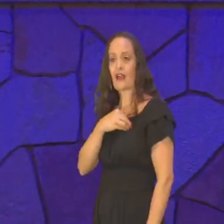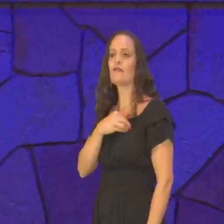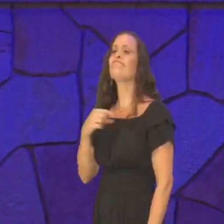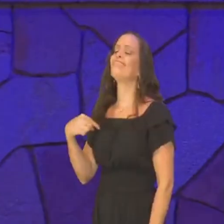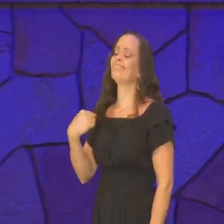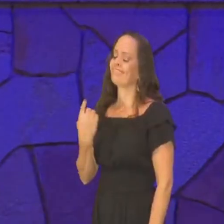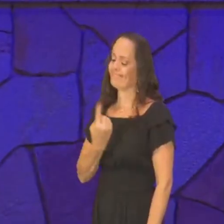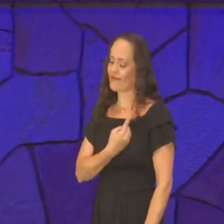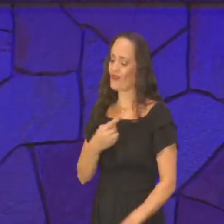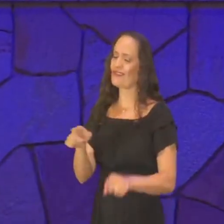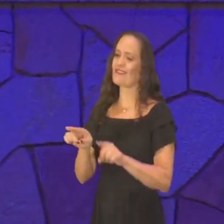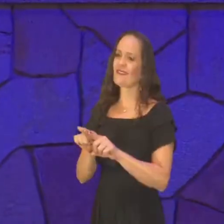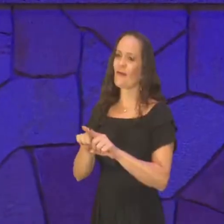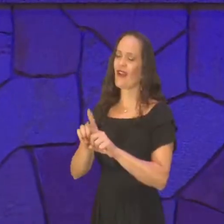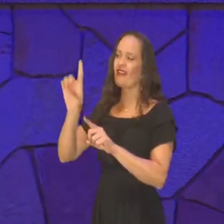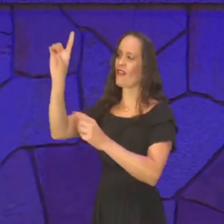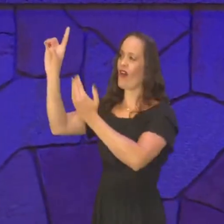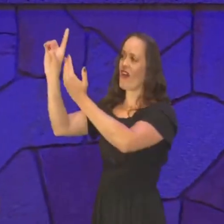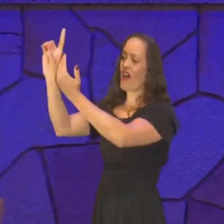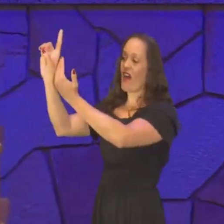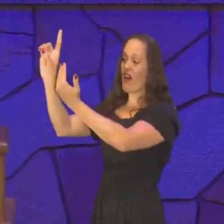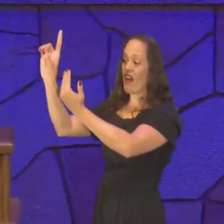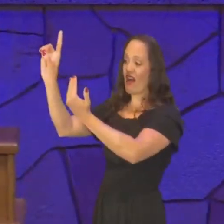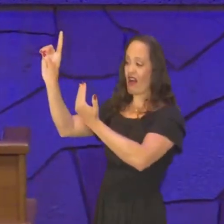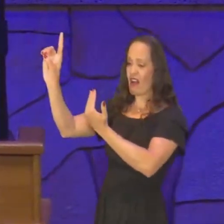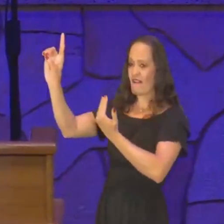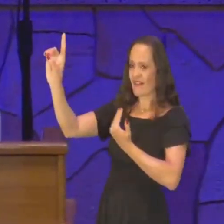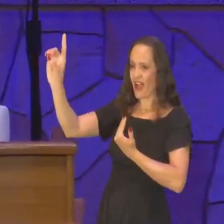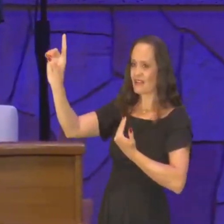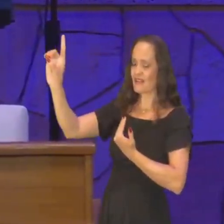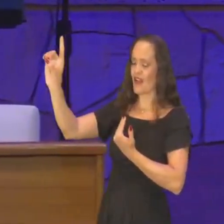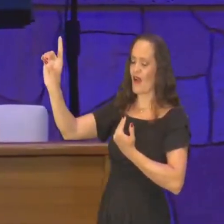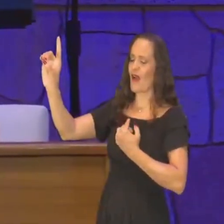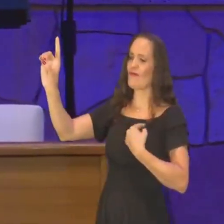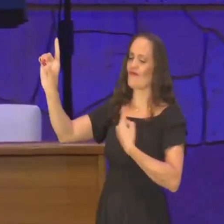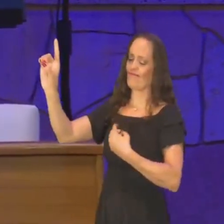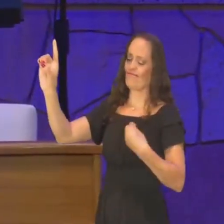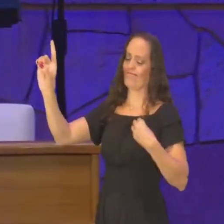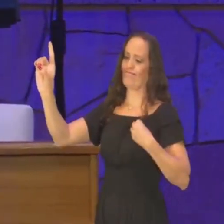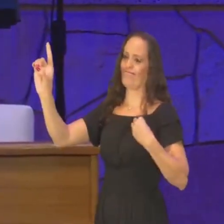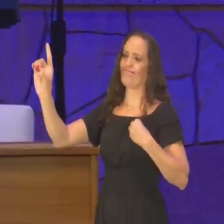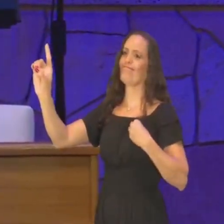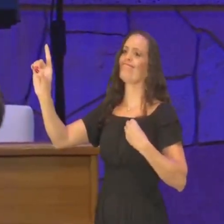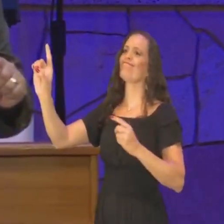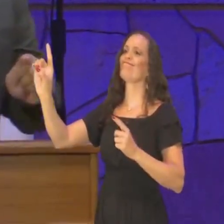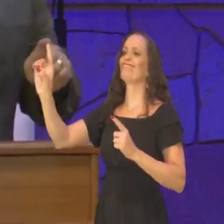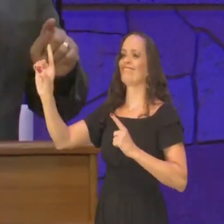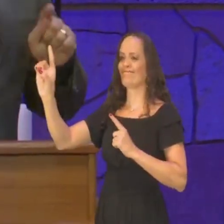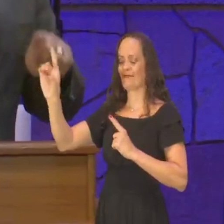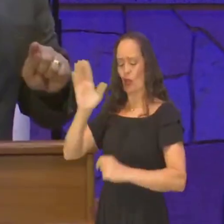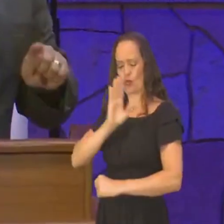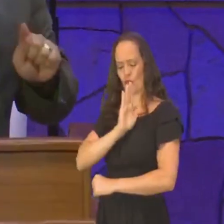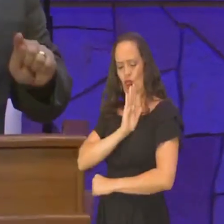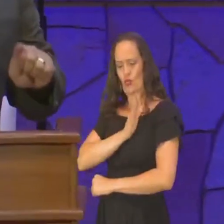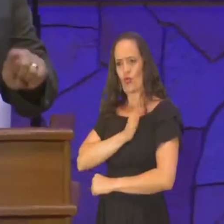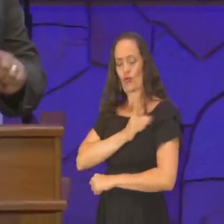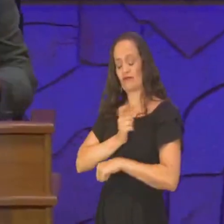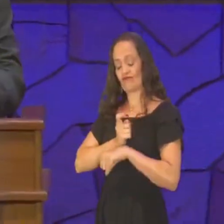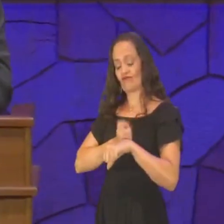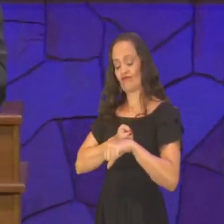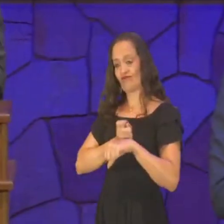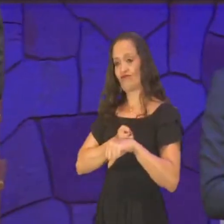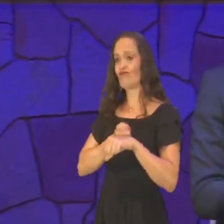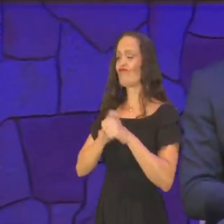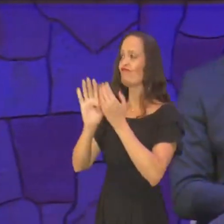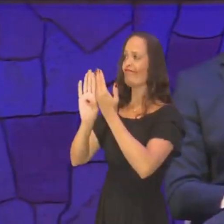nos afastamos do altar. E na verdade, quando nós nos distanciamos do altar, é porque o nosso coração já se distanciou